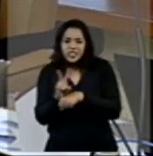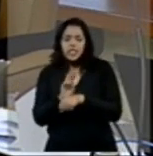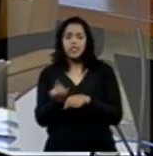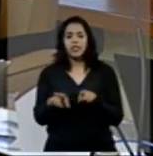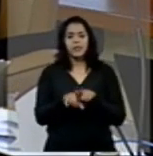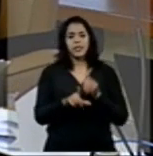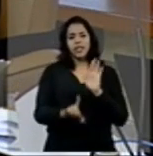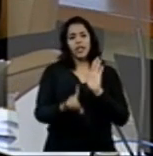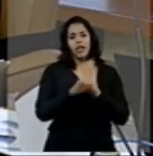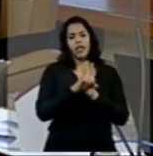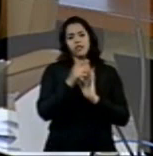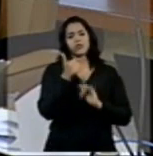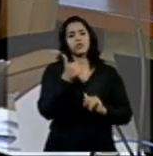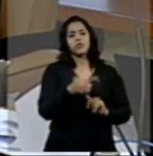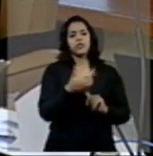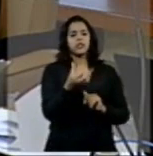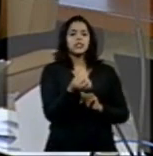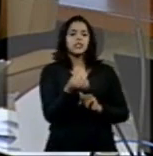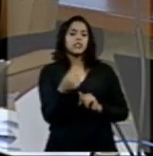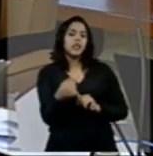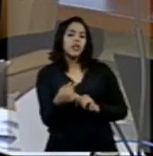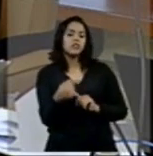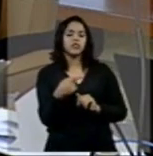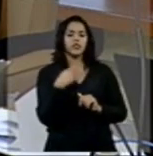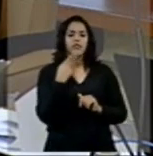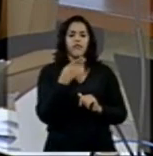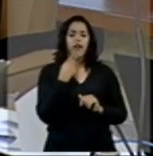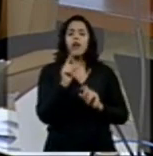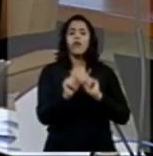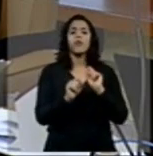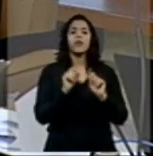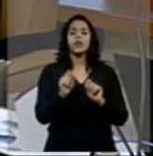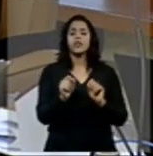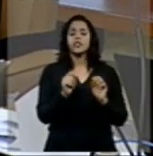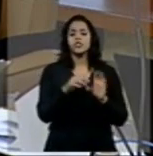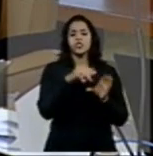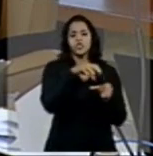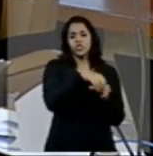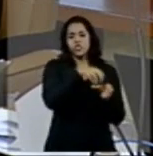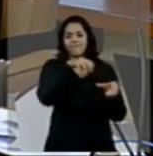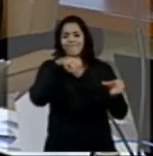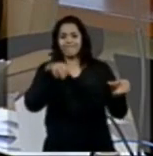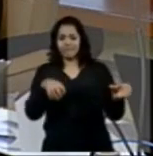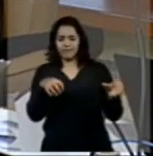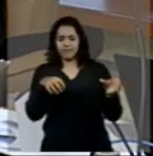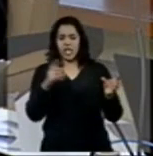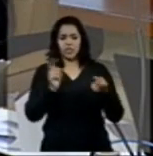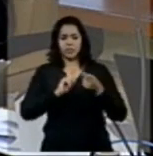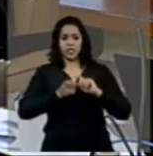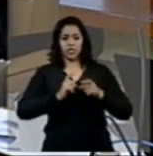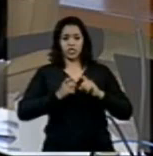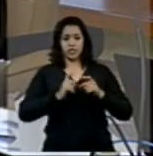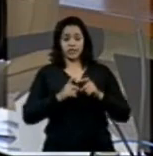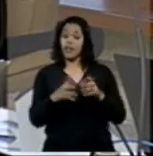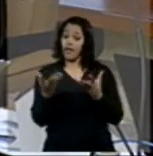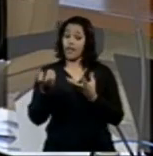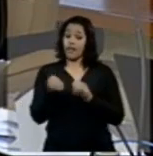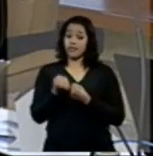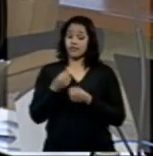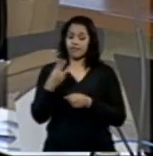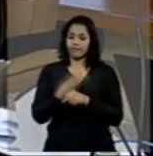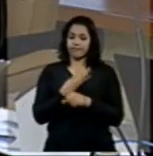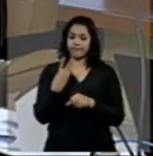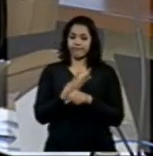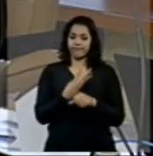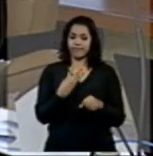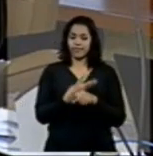Decreto-Lei 267, que previa a descentralização administrativa com a admissão da terceirização da